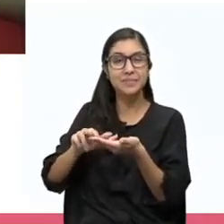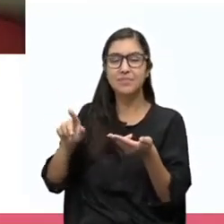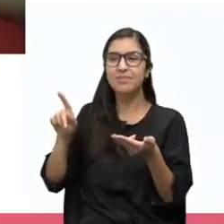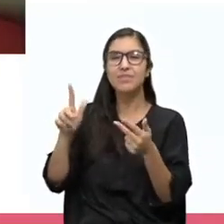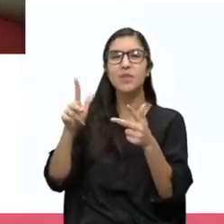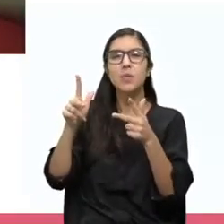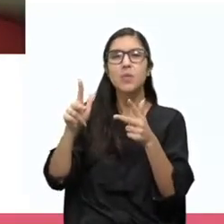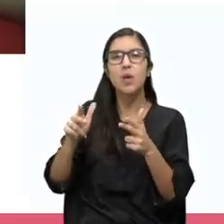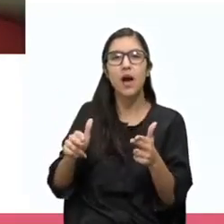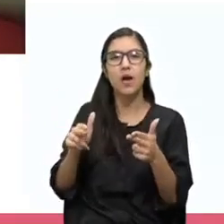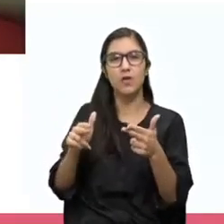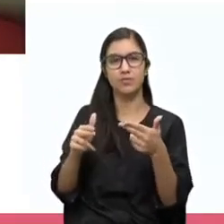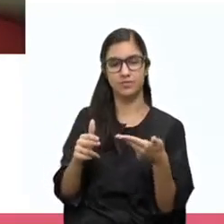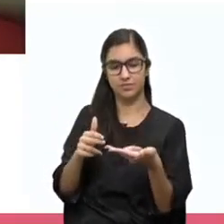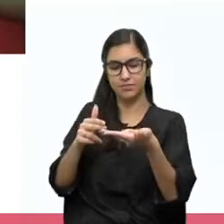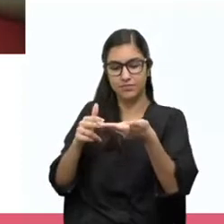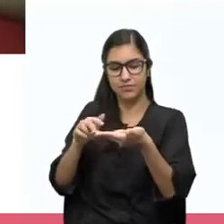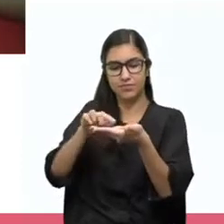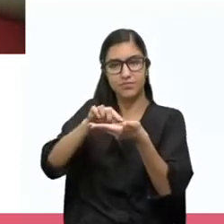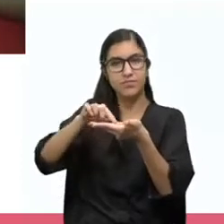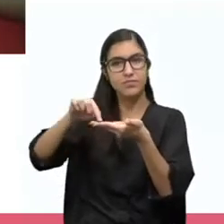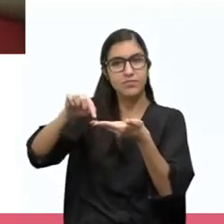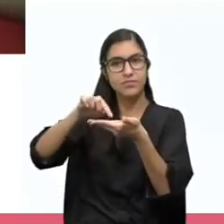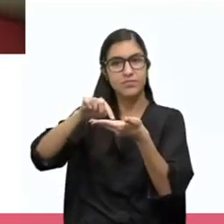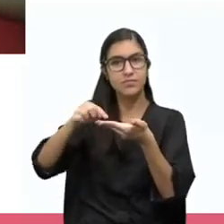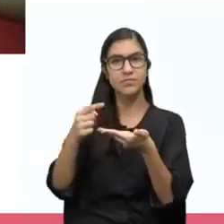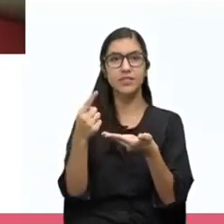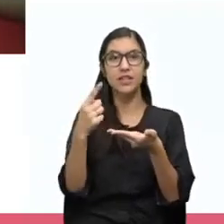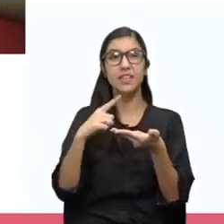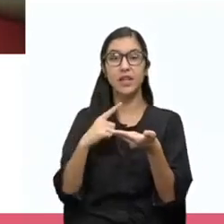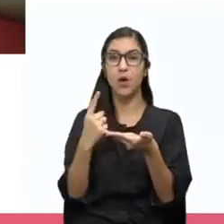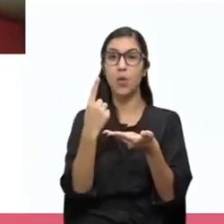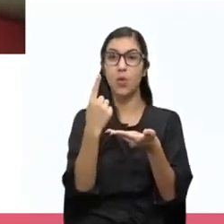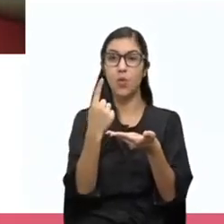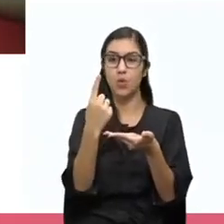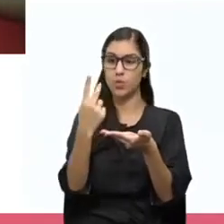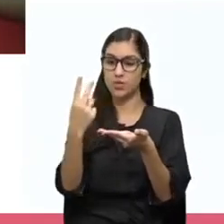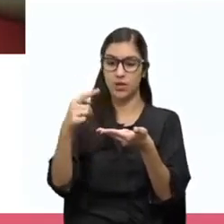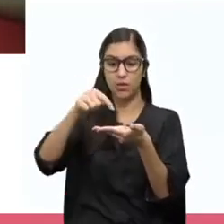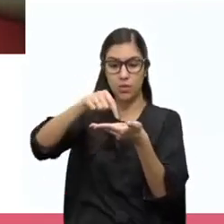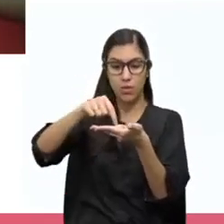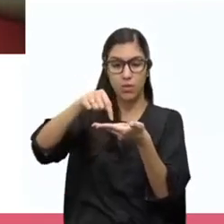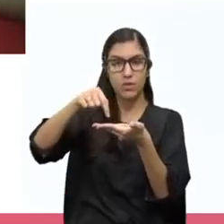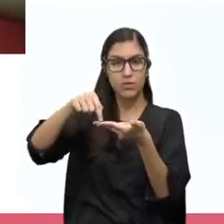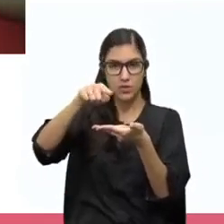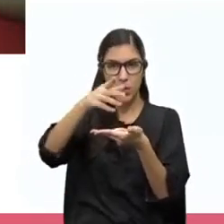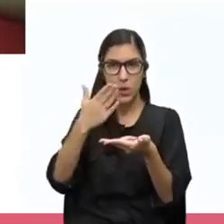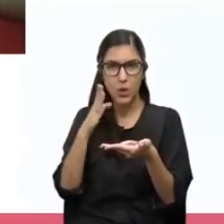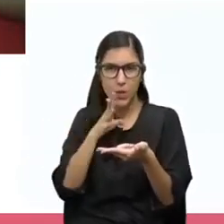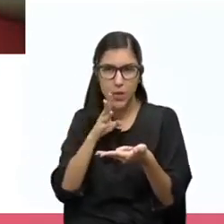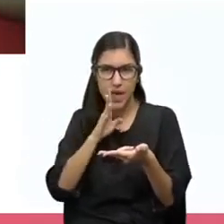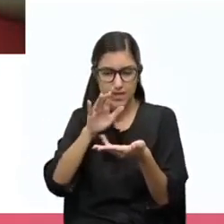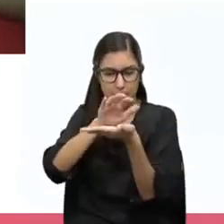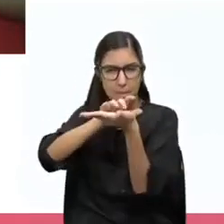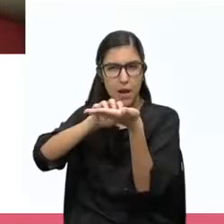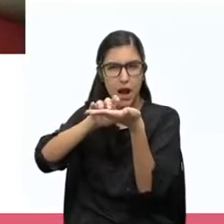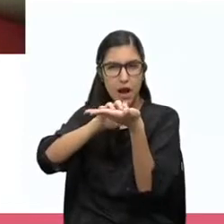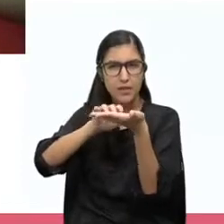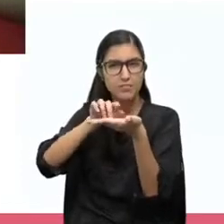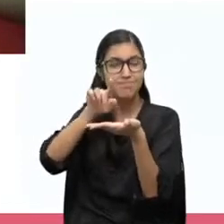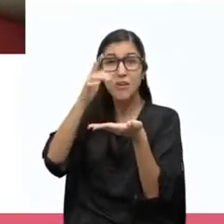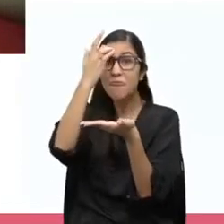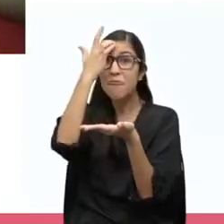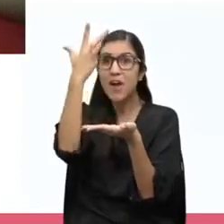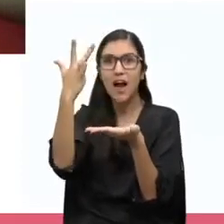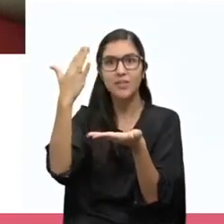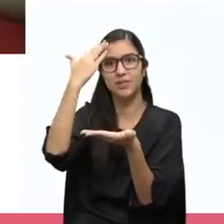como se fosse uma cela, o dedo, ponto 1, 2, 3, 4, 5, 6. Para quem conhece o sistema braille, fica muito